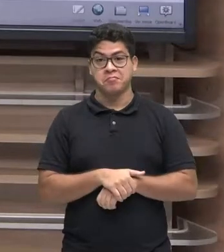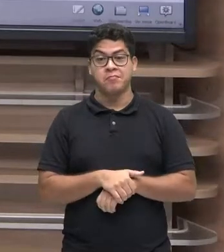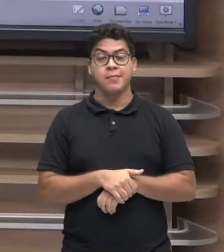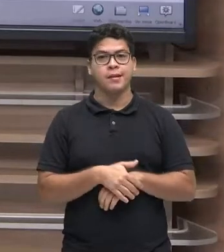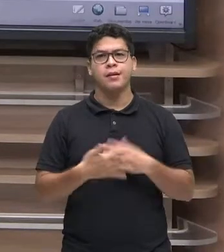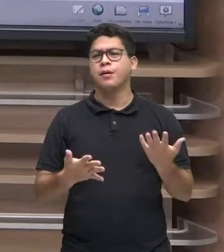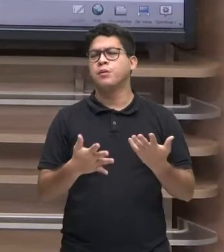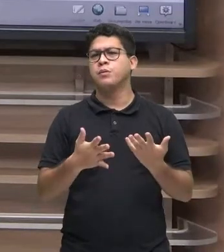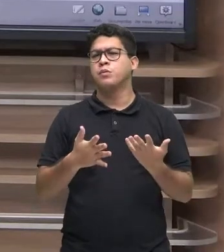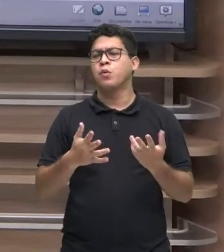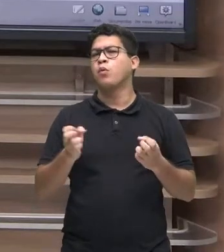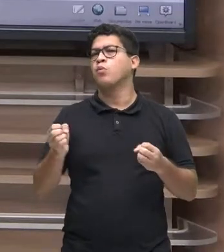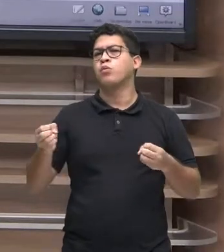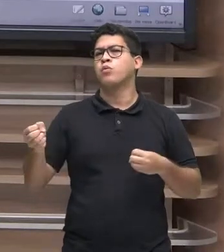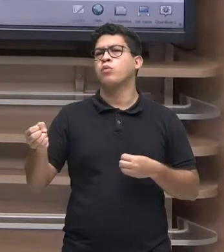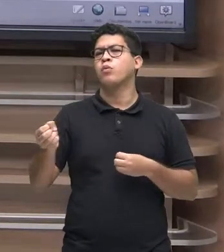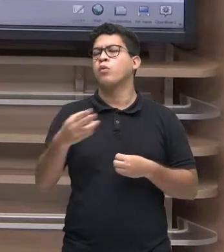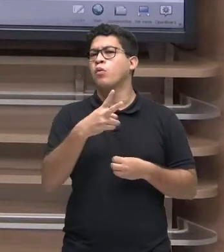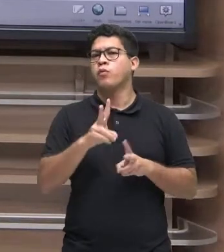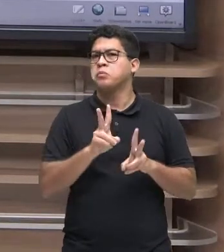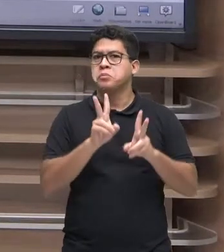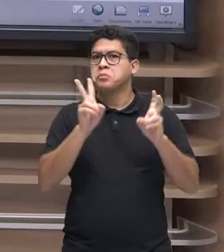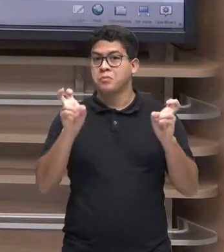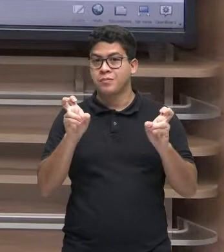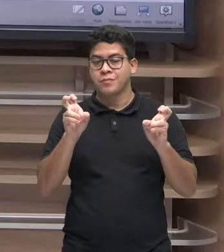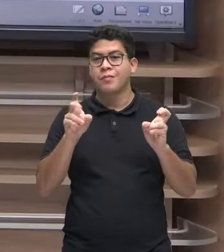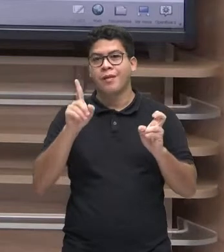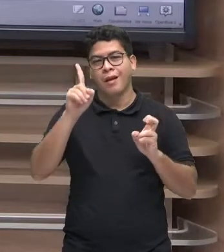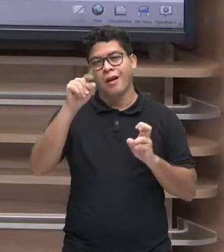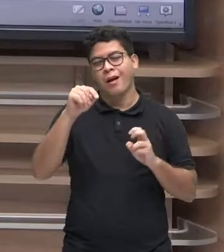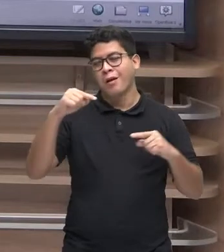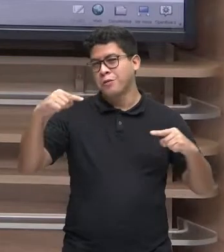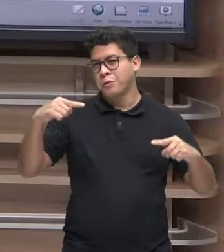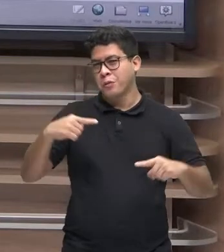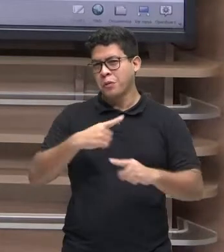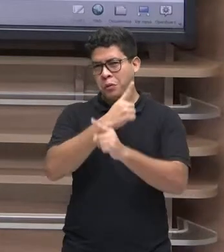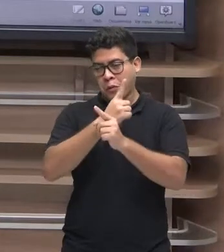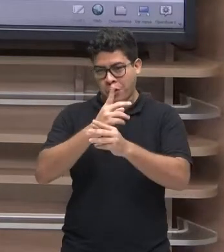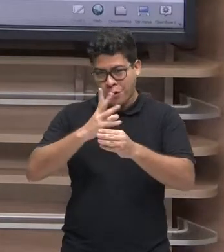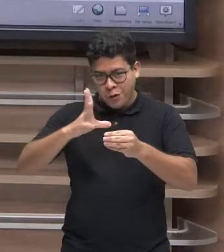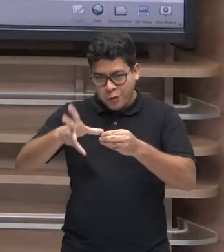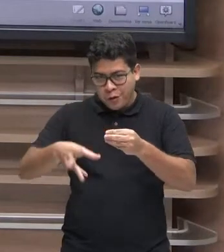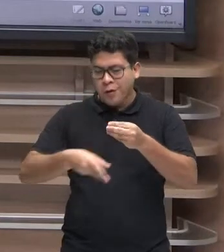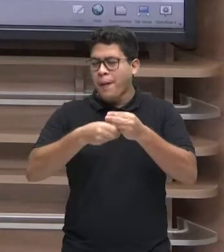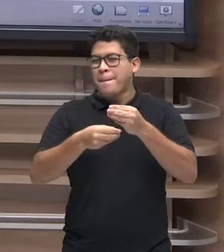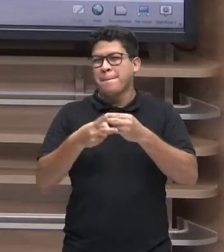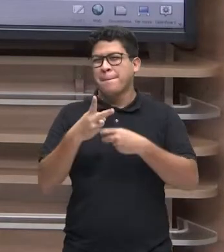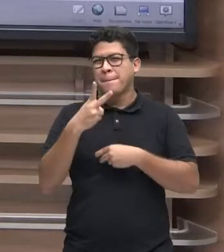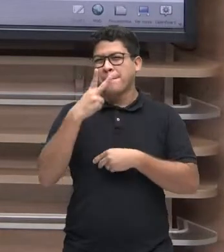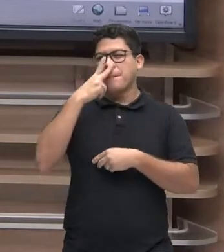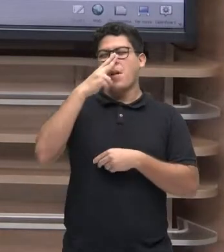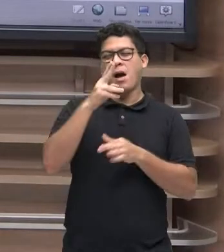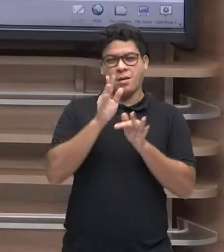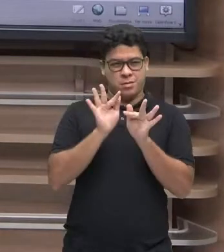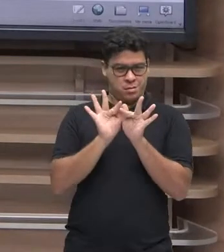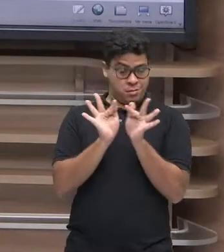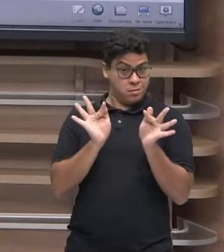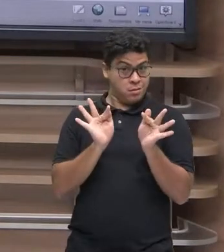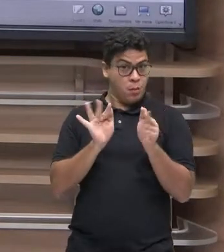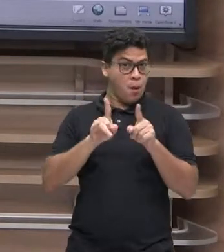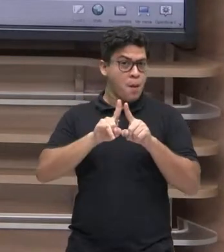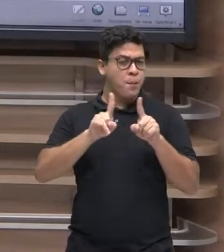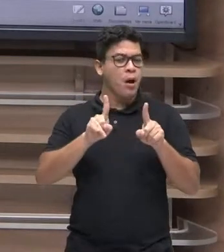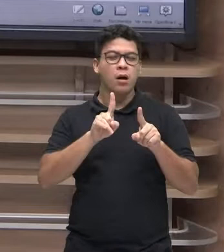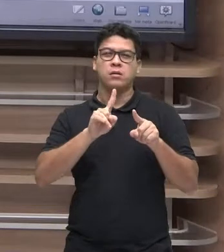novo assunto, é uma regra de 3 composta. Ela é parecida com a regra de 3 simples, só que a regra de 3 simples a